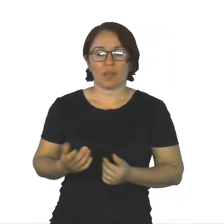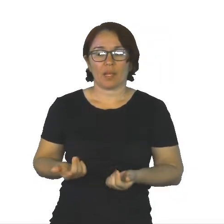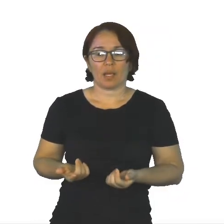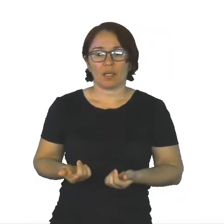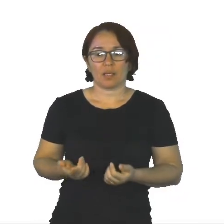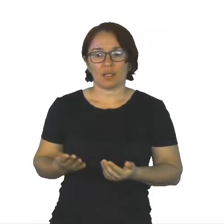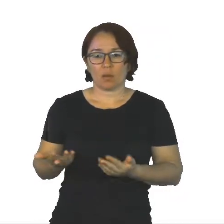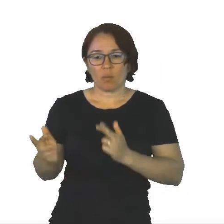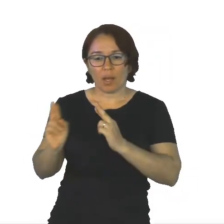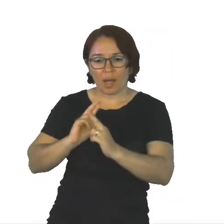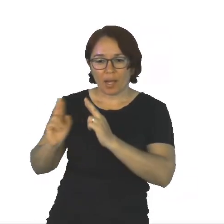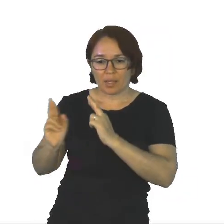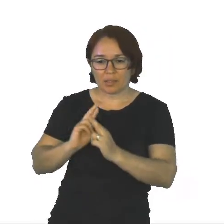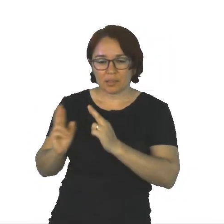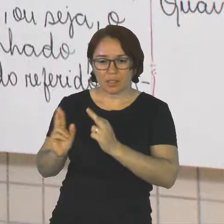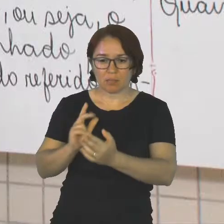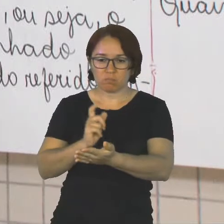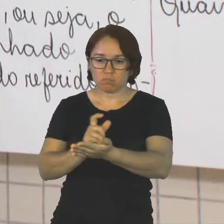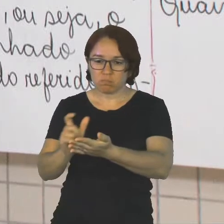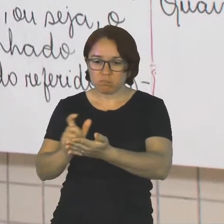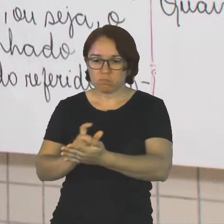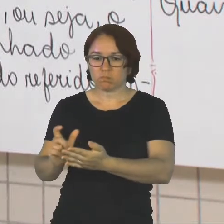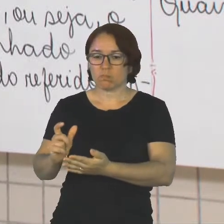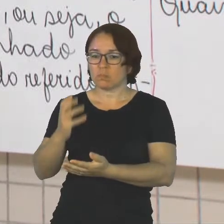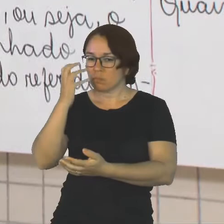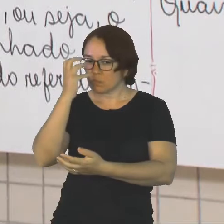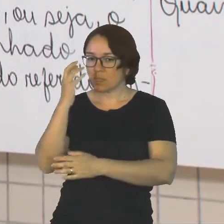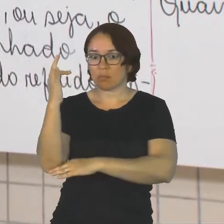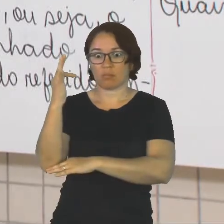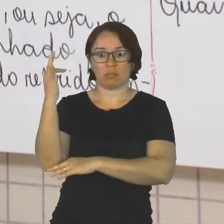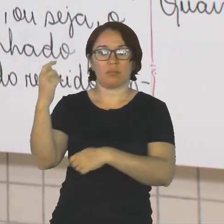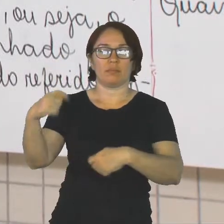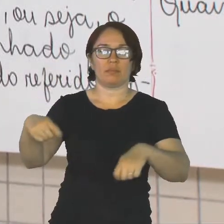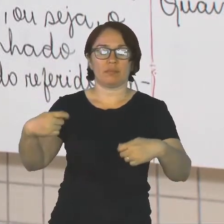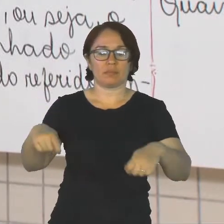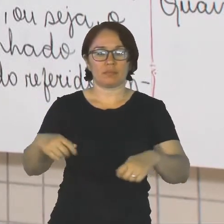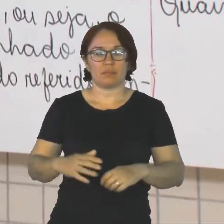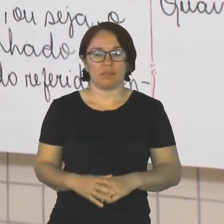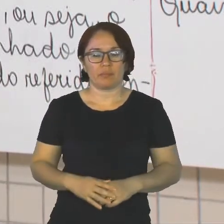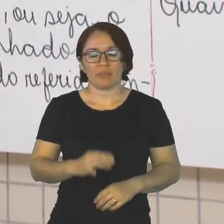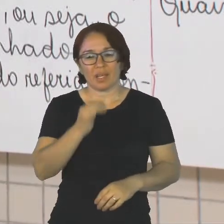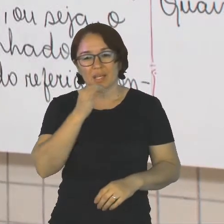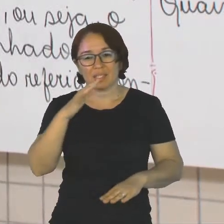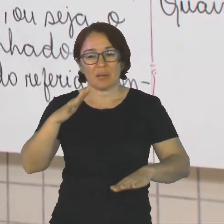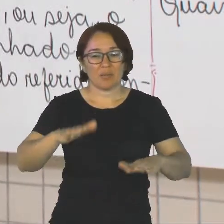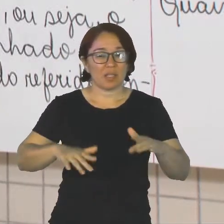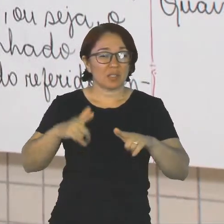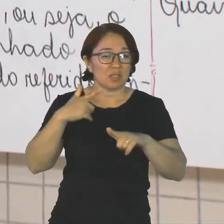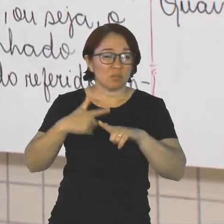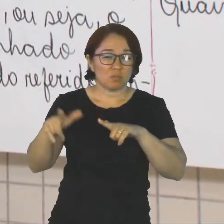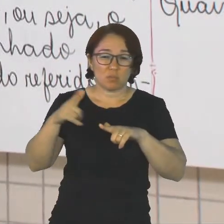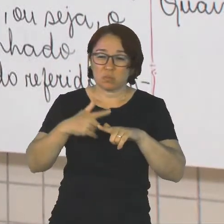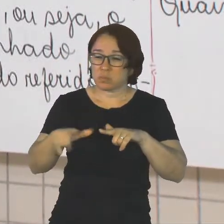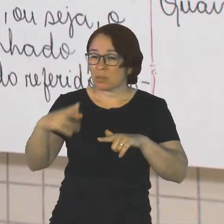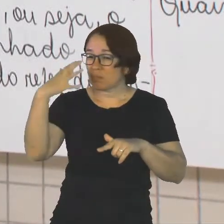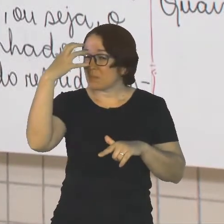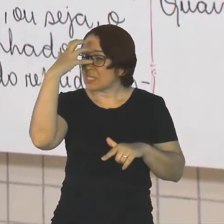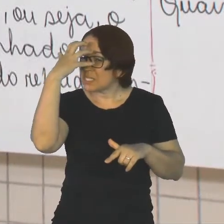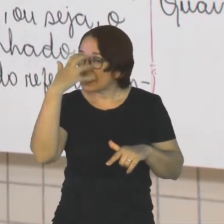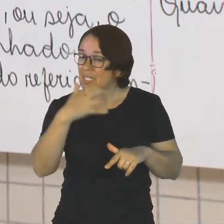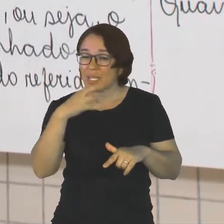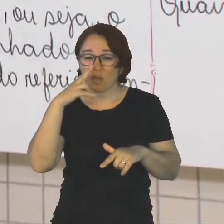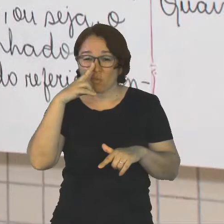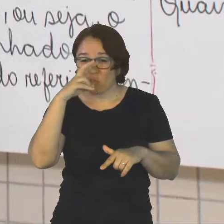cerimonioso entre os interlocutores. Então, pode ser o maior problema que você está tentando resolver por meio de uma